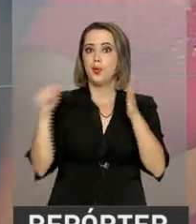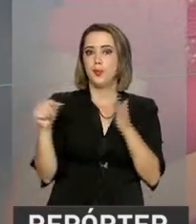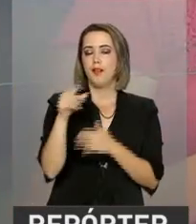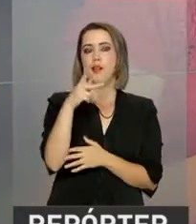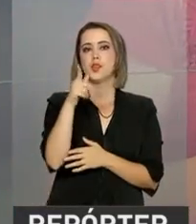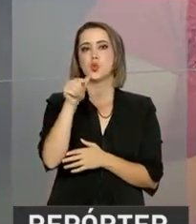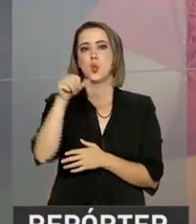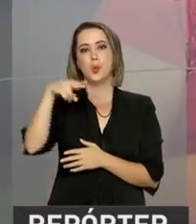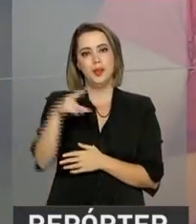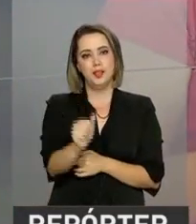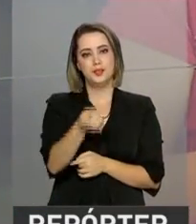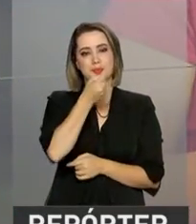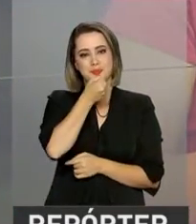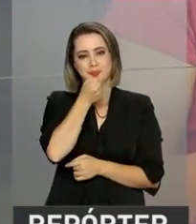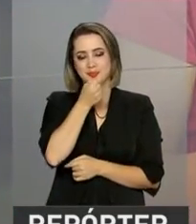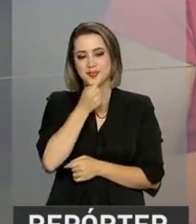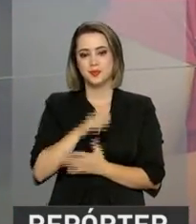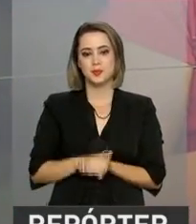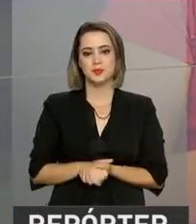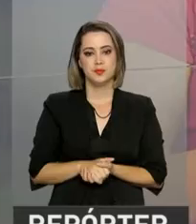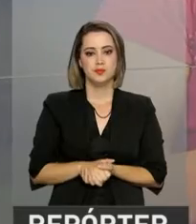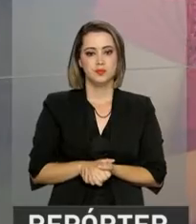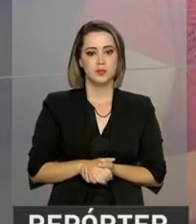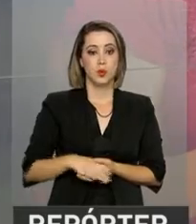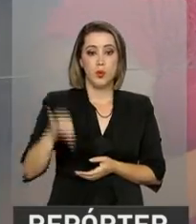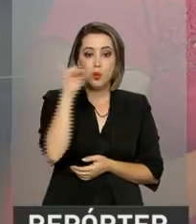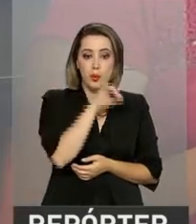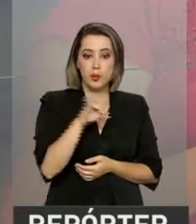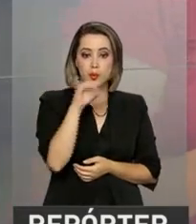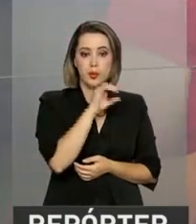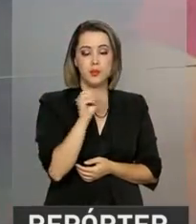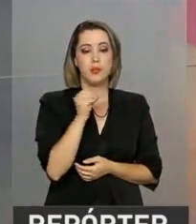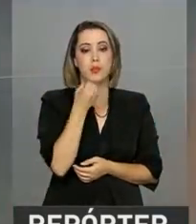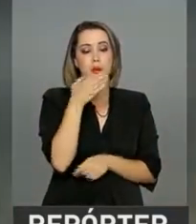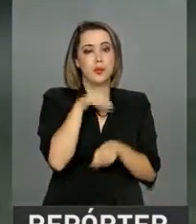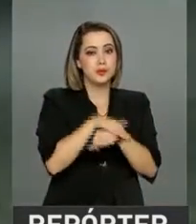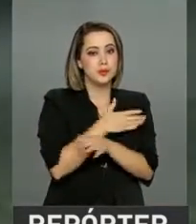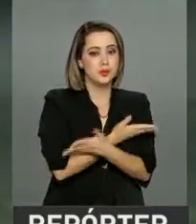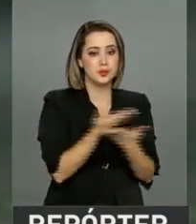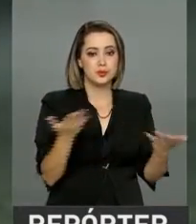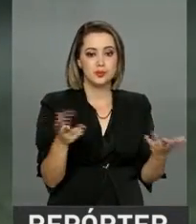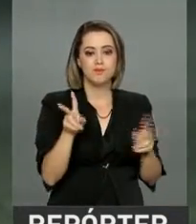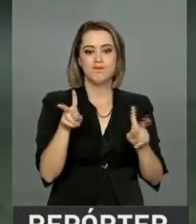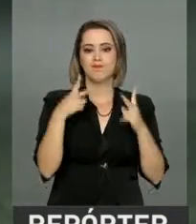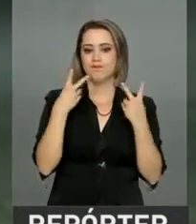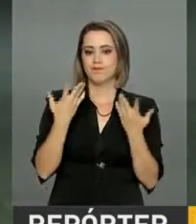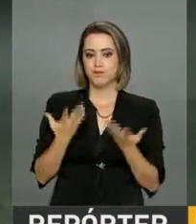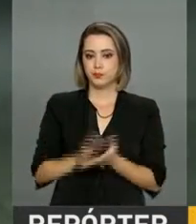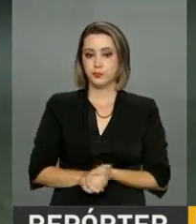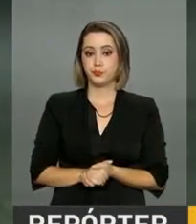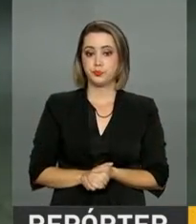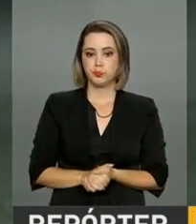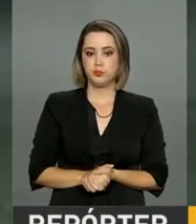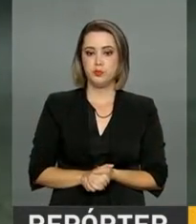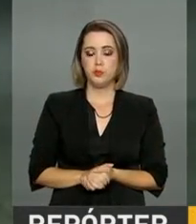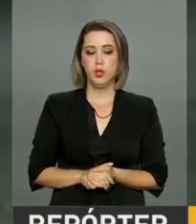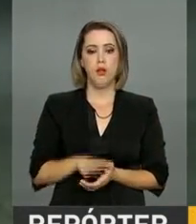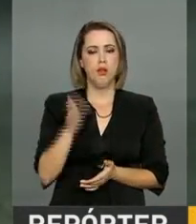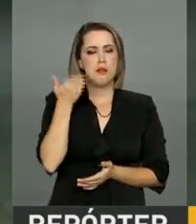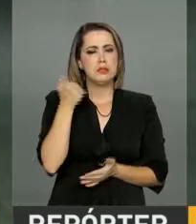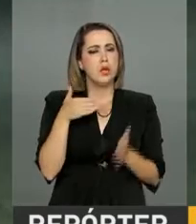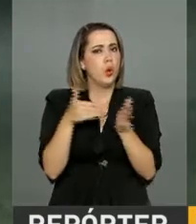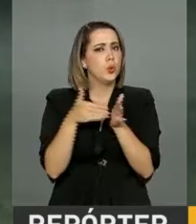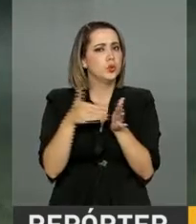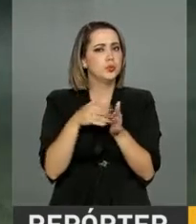para a gente o água boa noite pra você o ala roberto boa noite boa noite também a todos que nos acompanham pois é a última vez que o